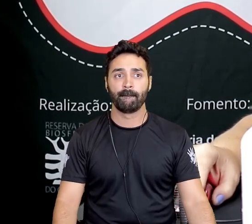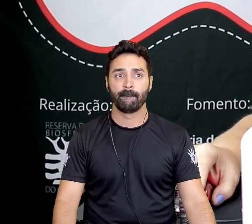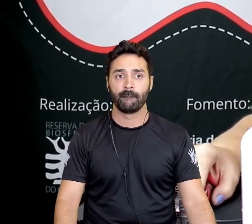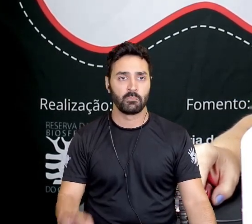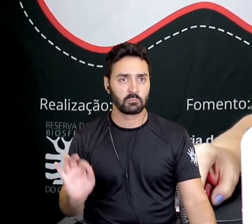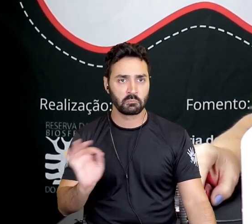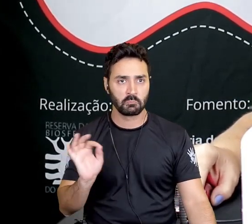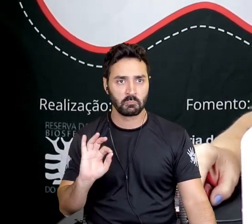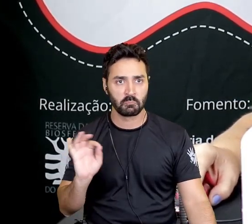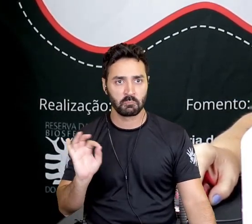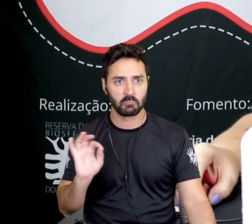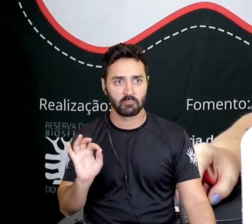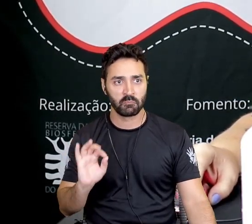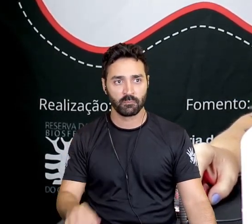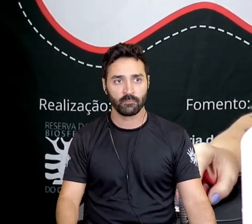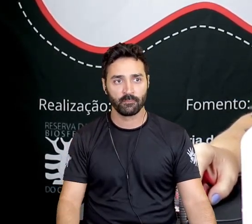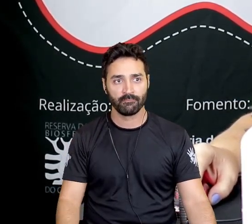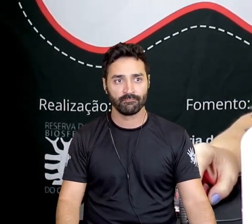Não?